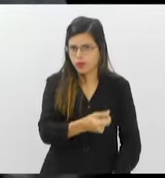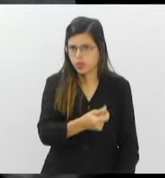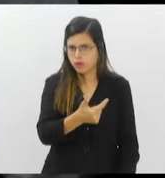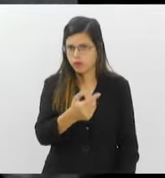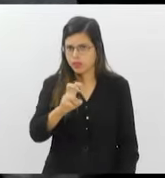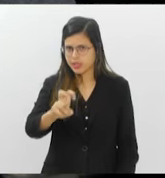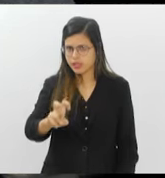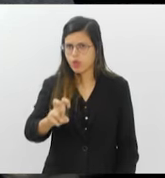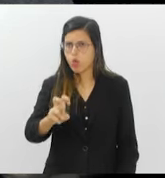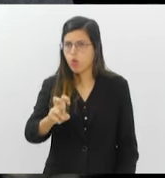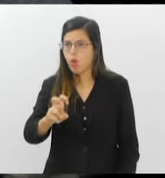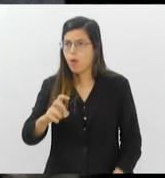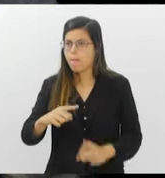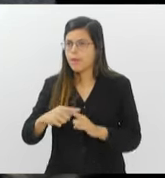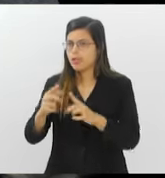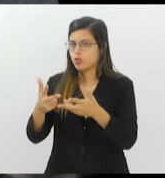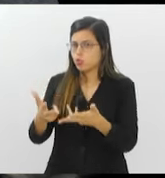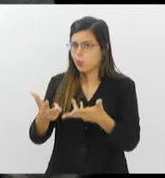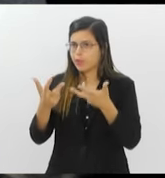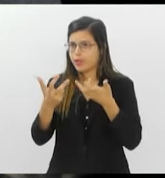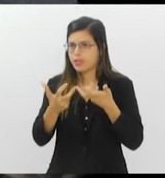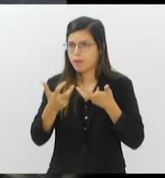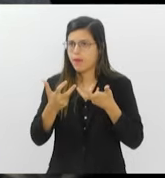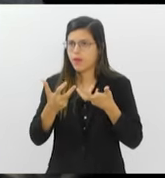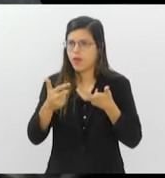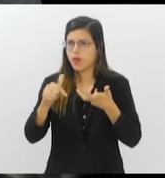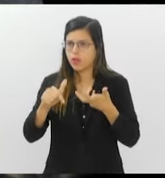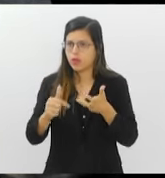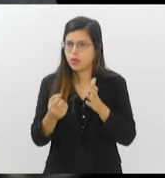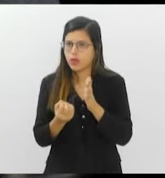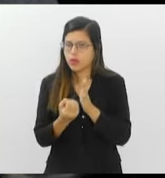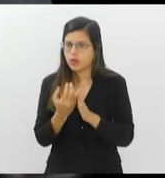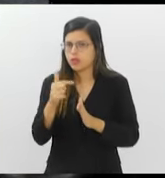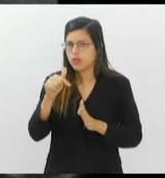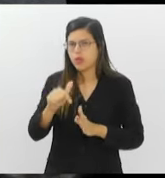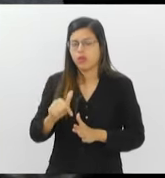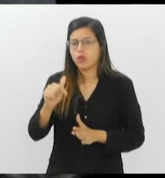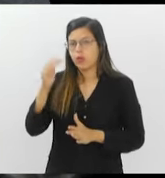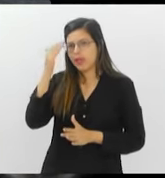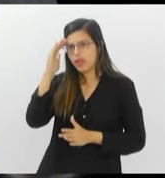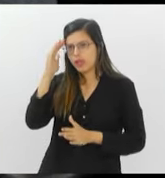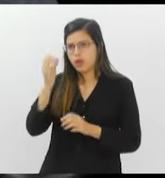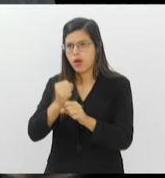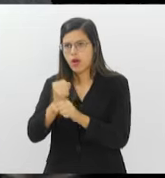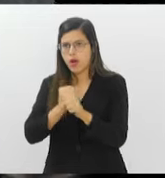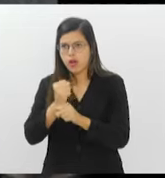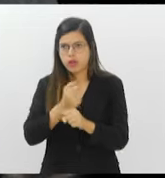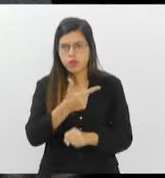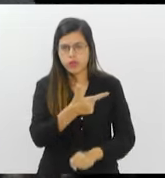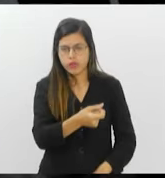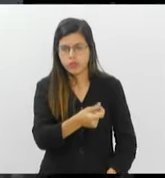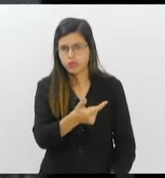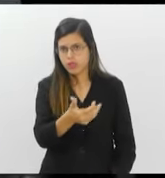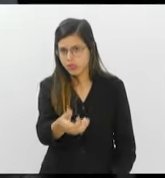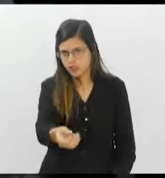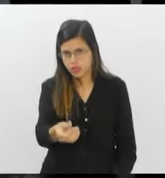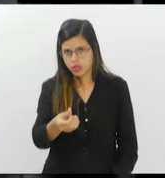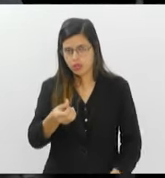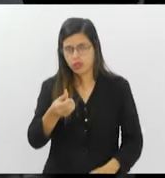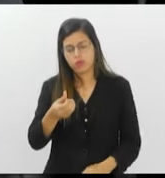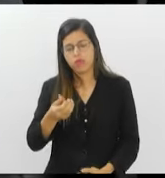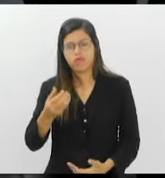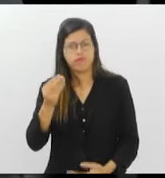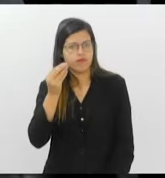eu estou percebendo que está sendo criado aqui um entendimento para 2026 e eu estou